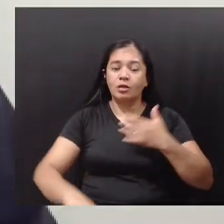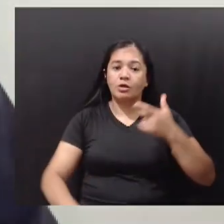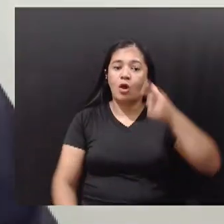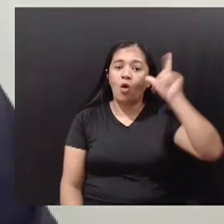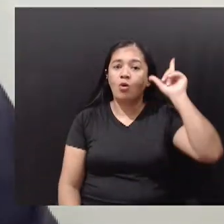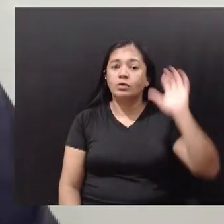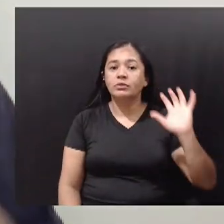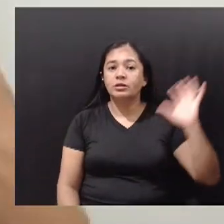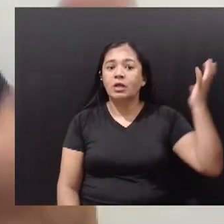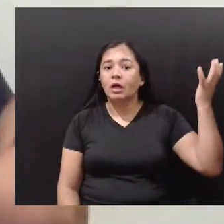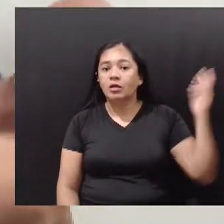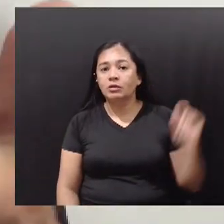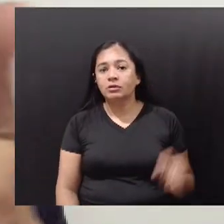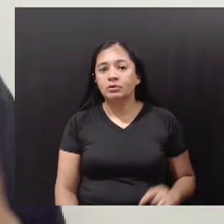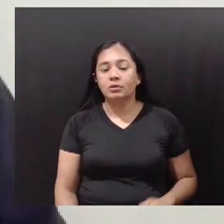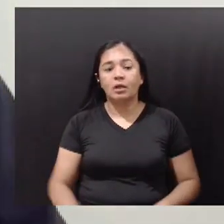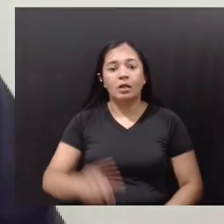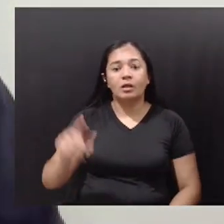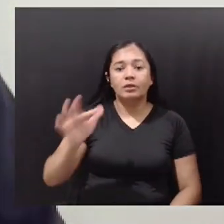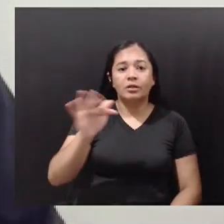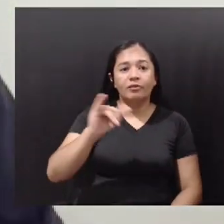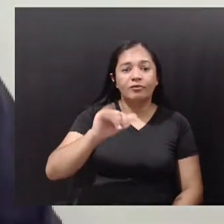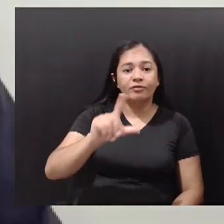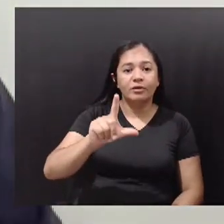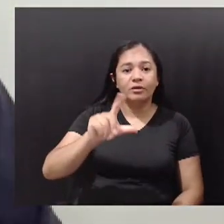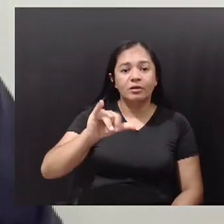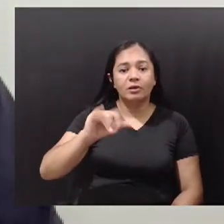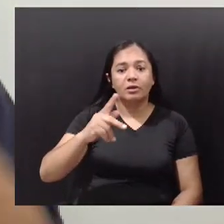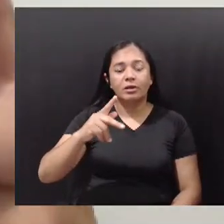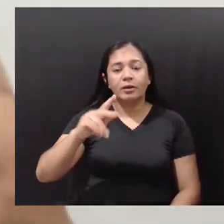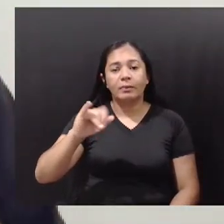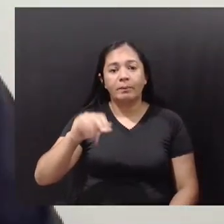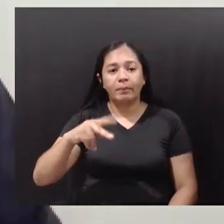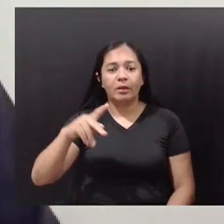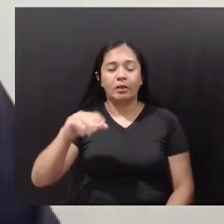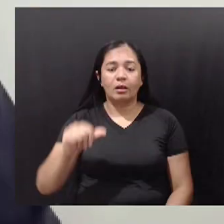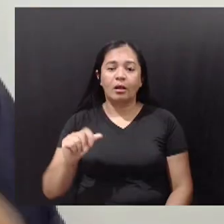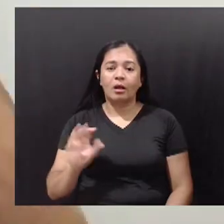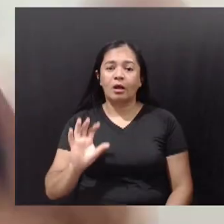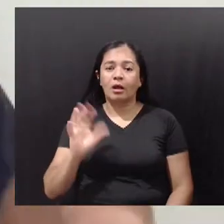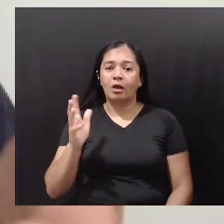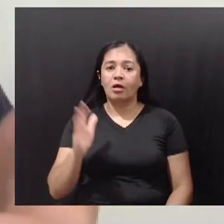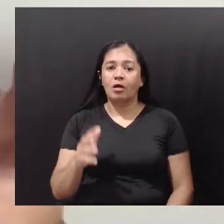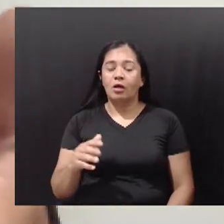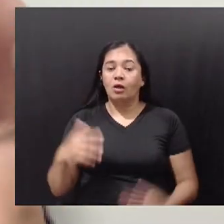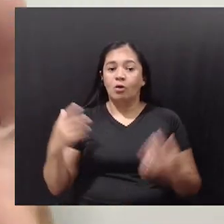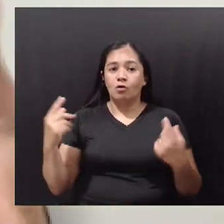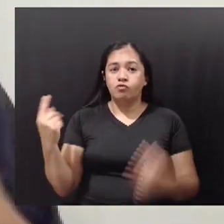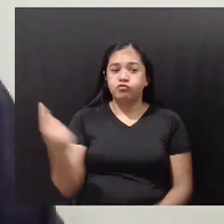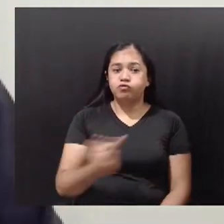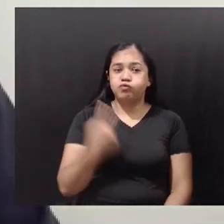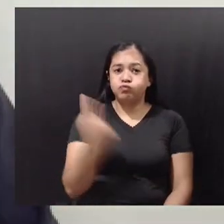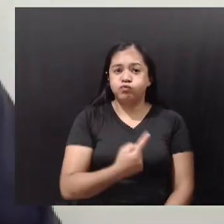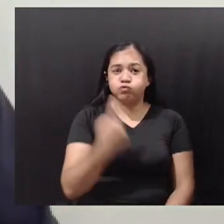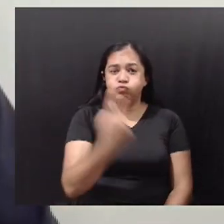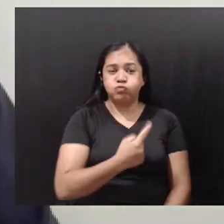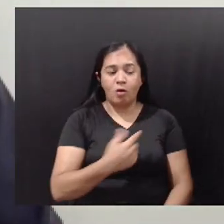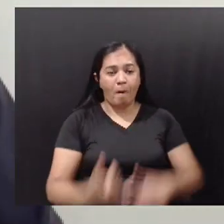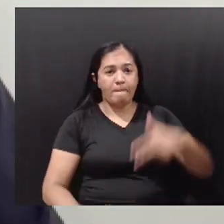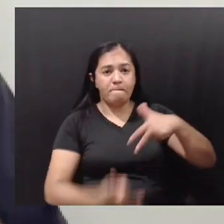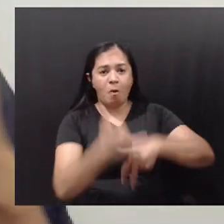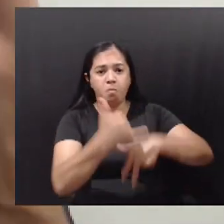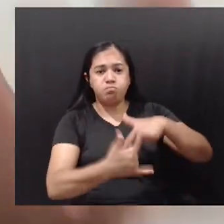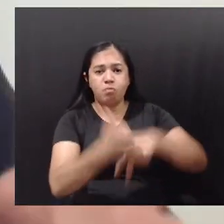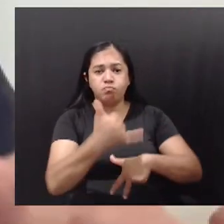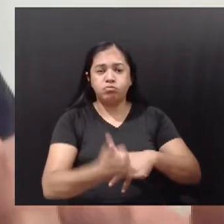na Filipinas mesmo, um evento de tifão muito grande, com muitas vítimas. Está próximo da praia,